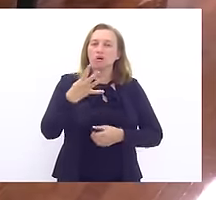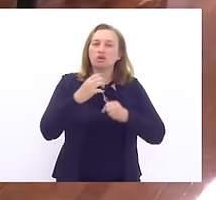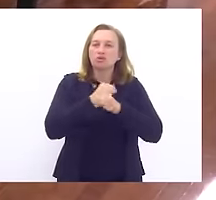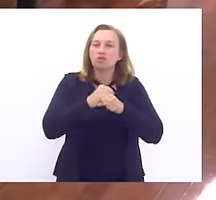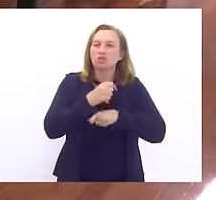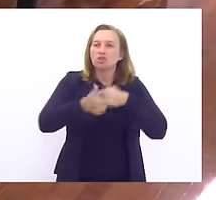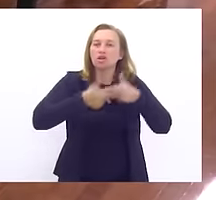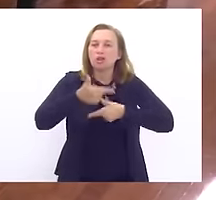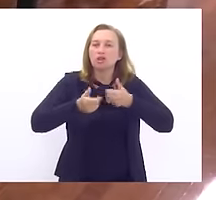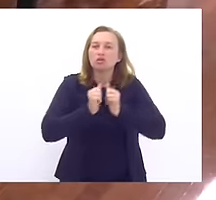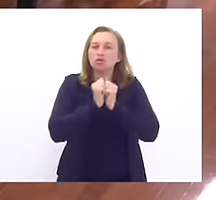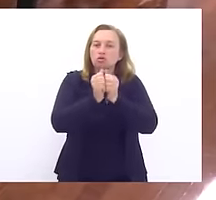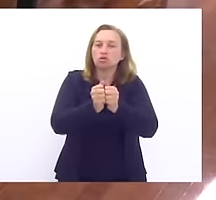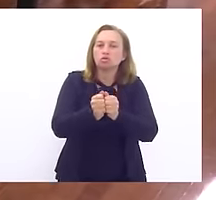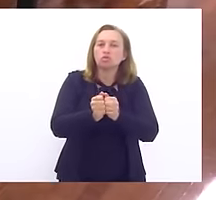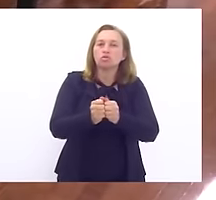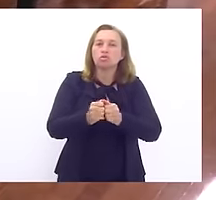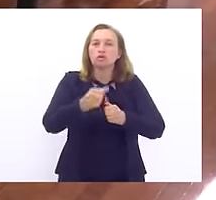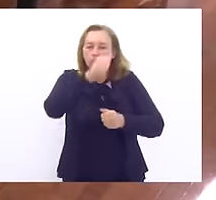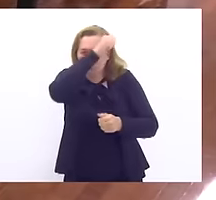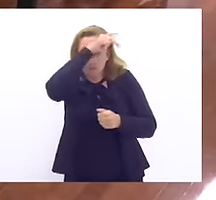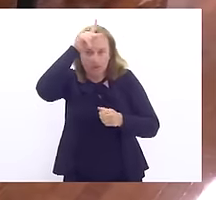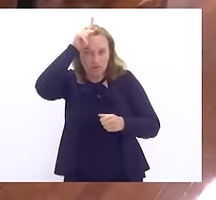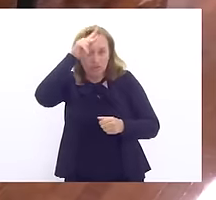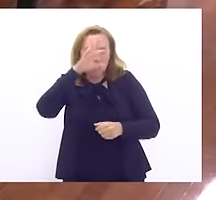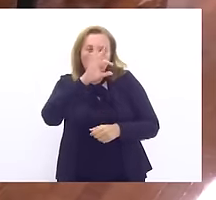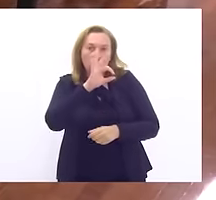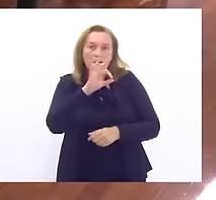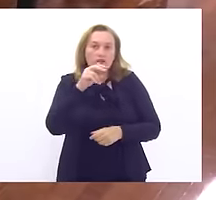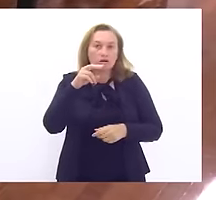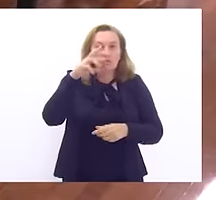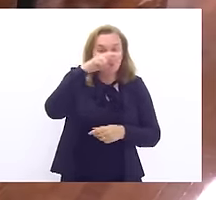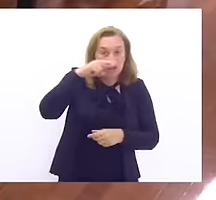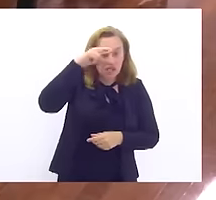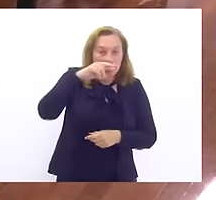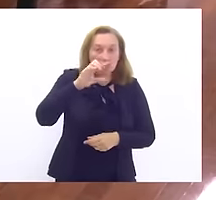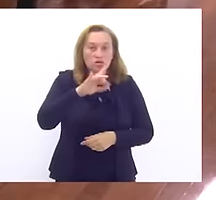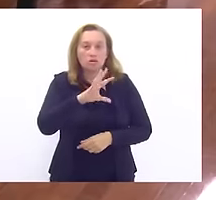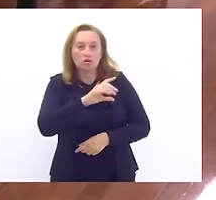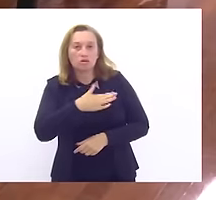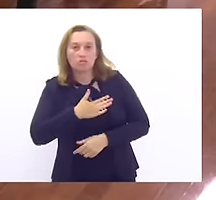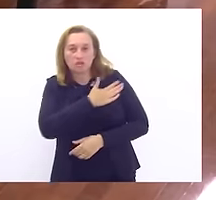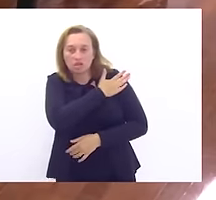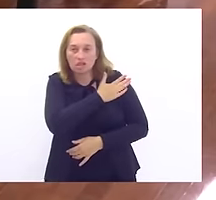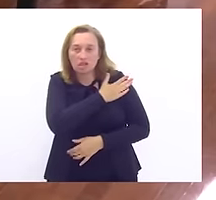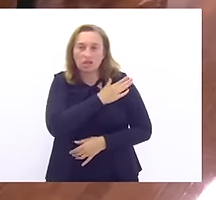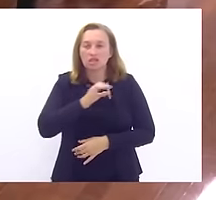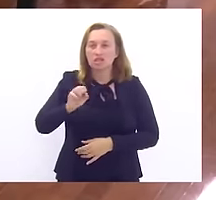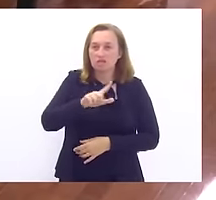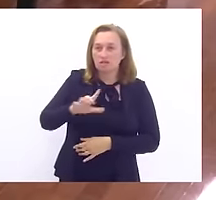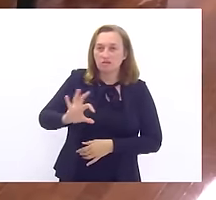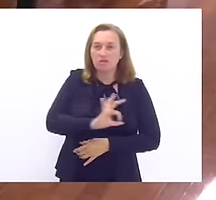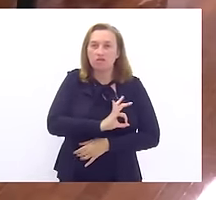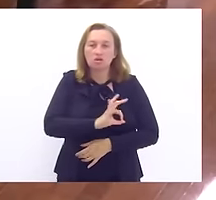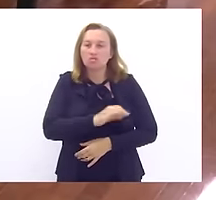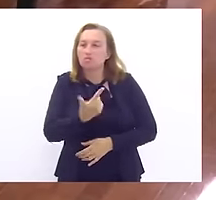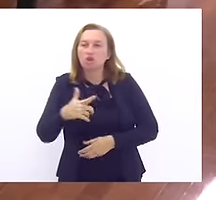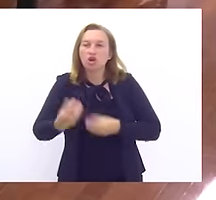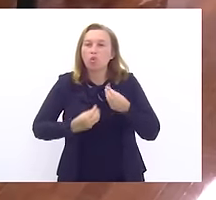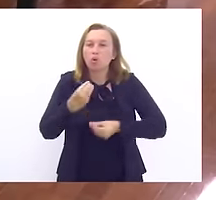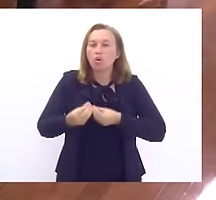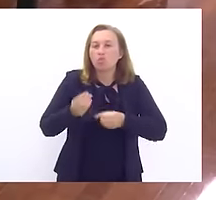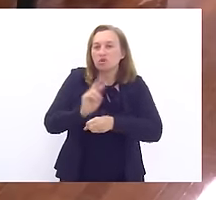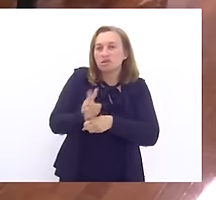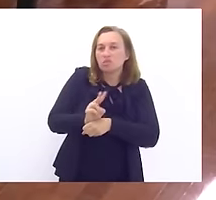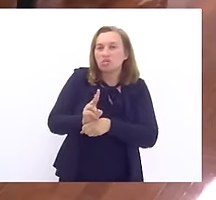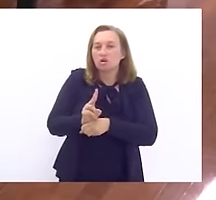com prefeitura para fiscalizar somente sobre a tutela da polícia militar e polícia civil que são órgão de segurança não tem como o agente de trânsito Eu sou